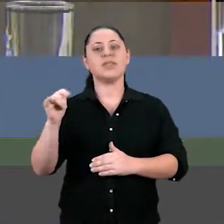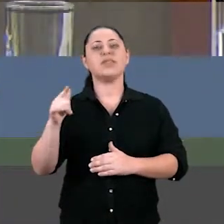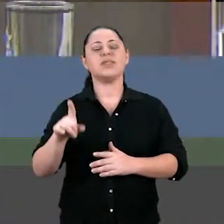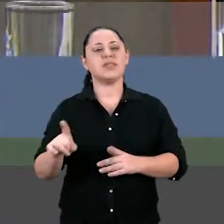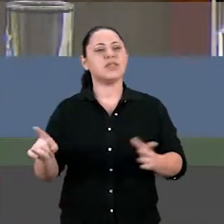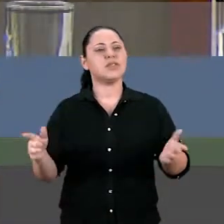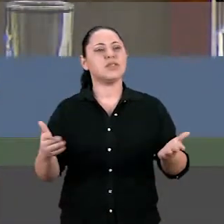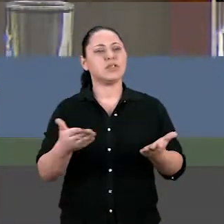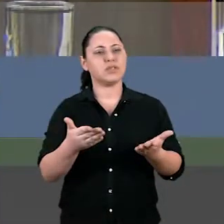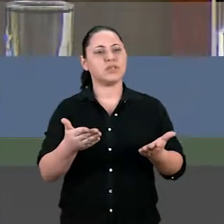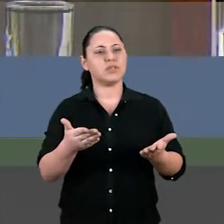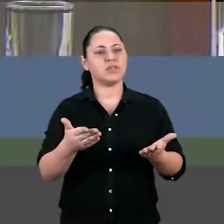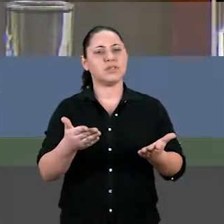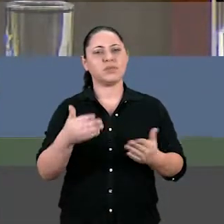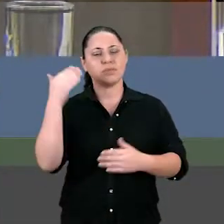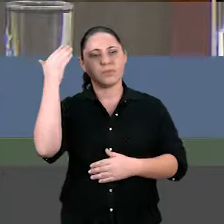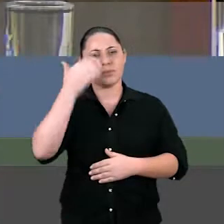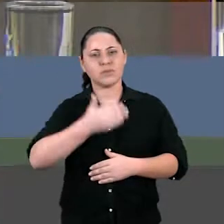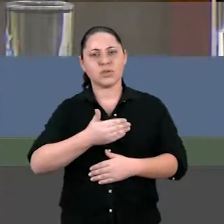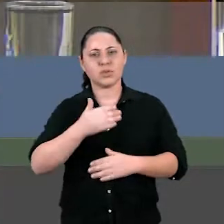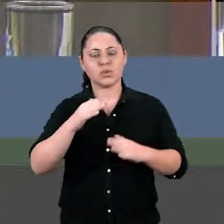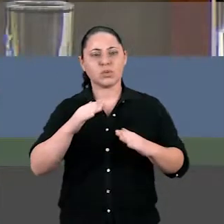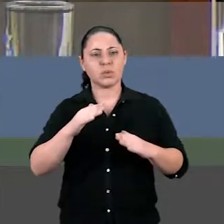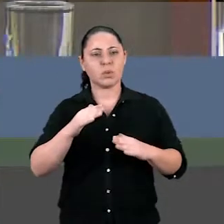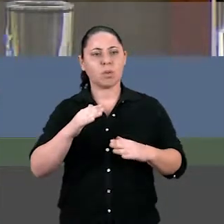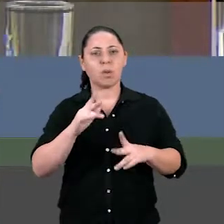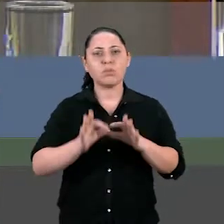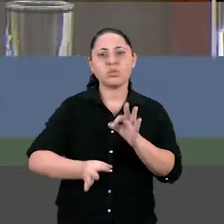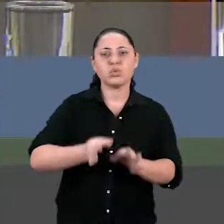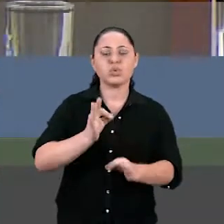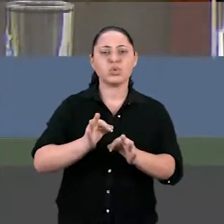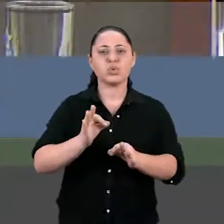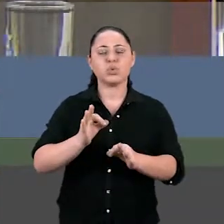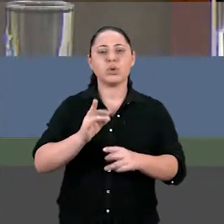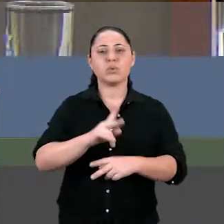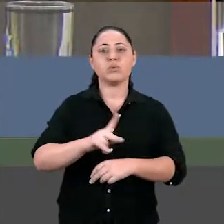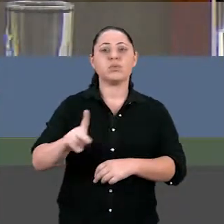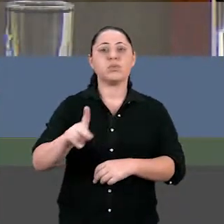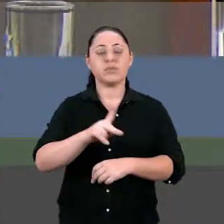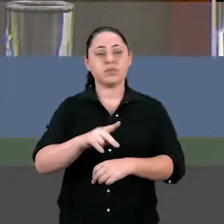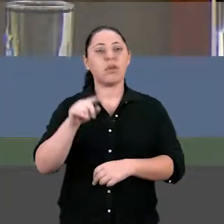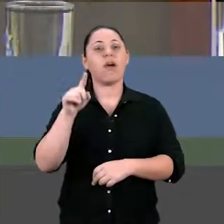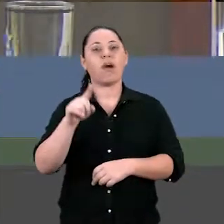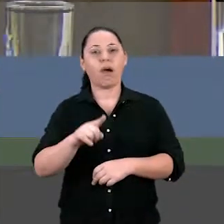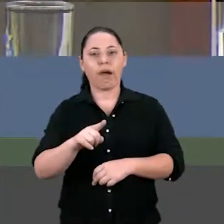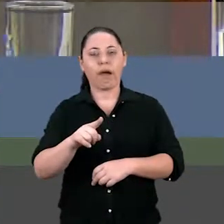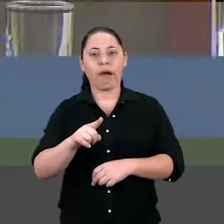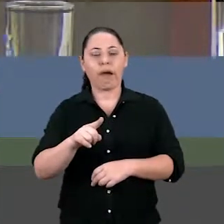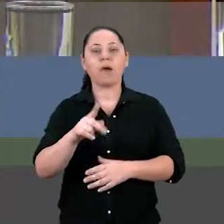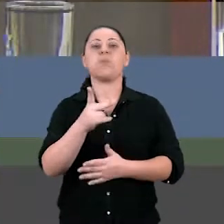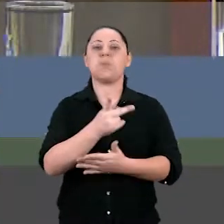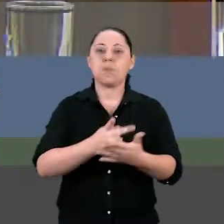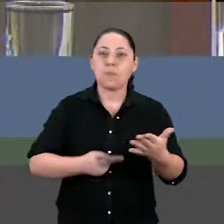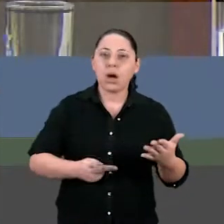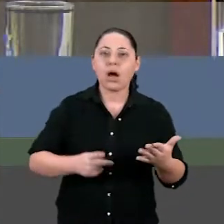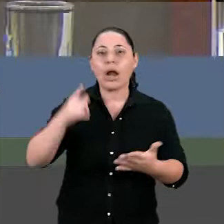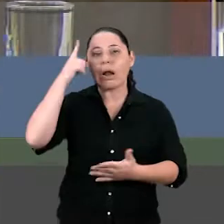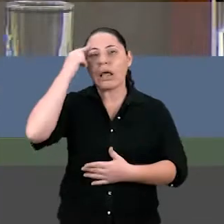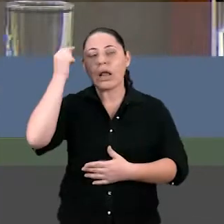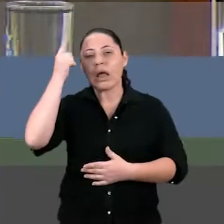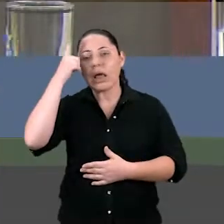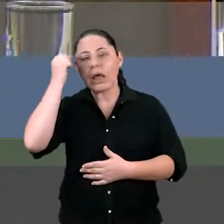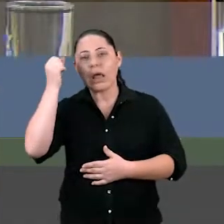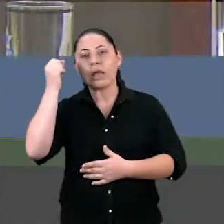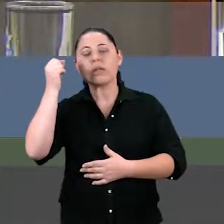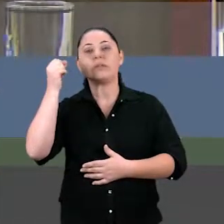postura como magistrado, como professor, ele é um acadêmico, é um poeta. é da Academia Maranhense de Letras, né?